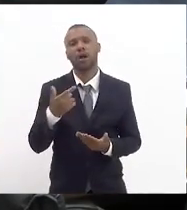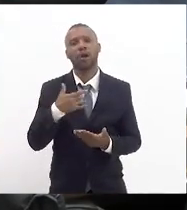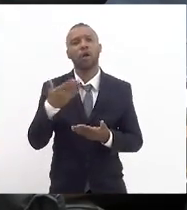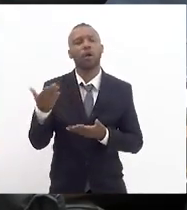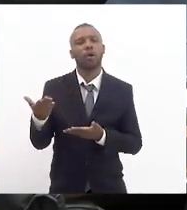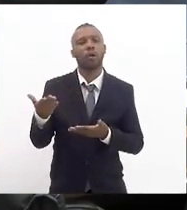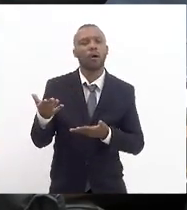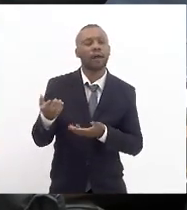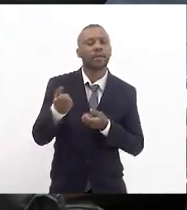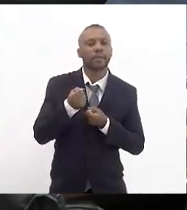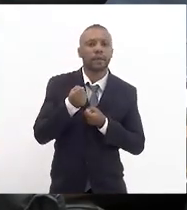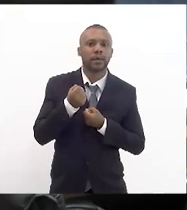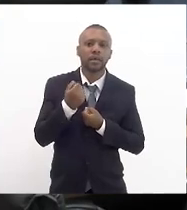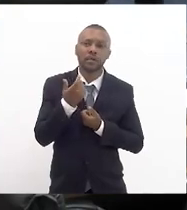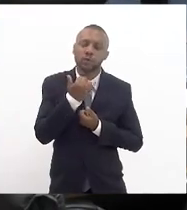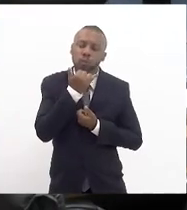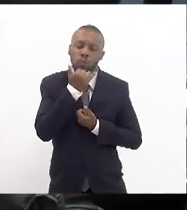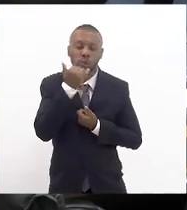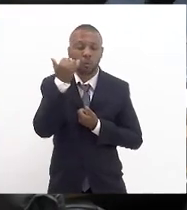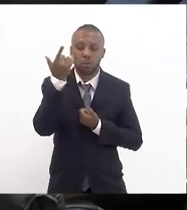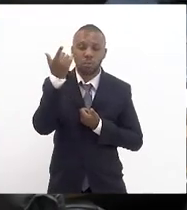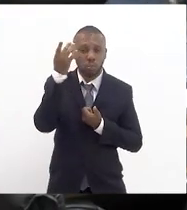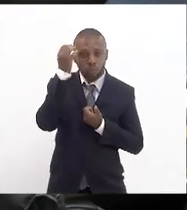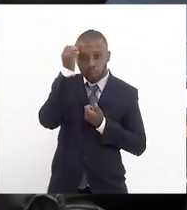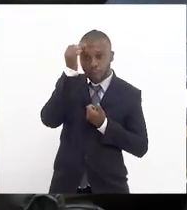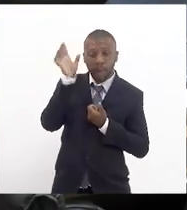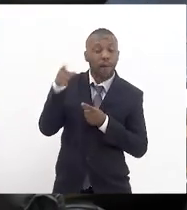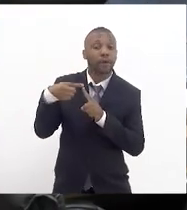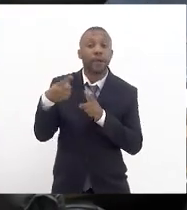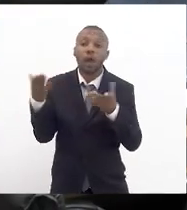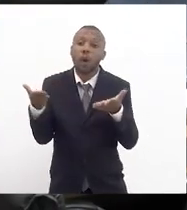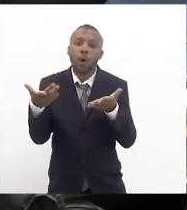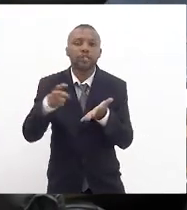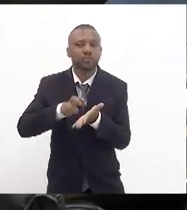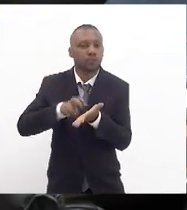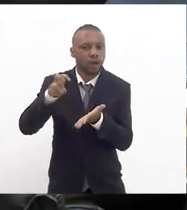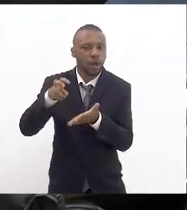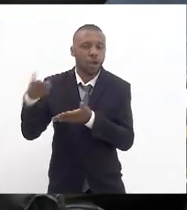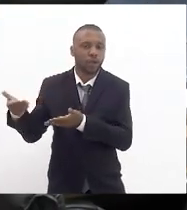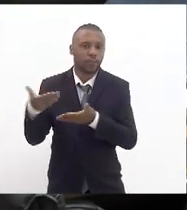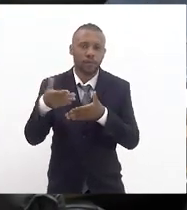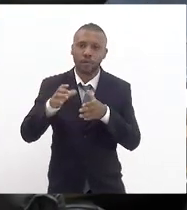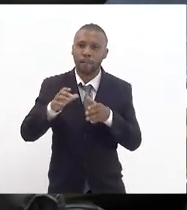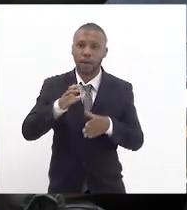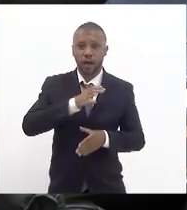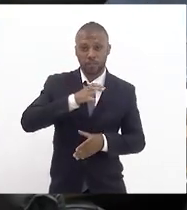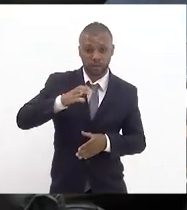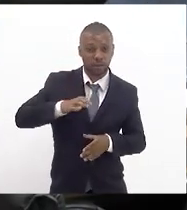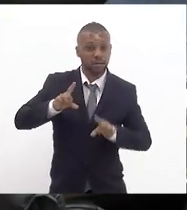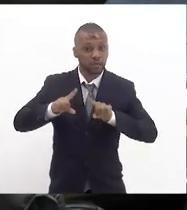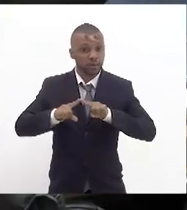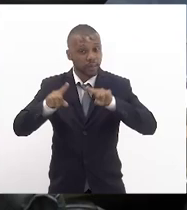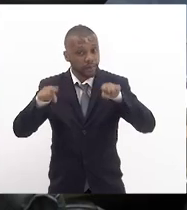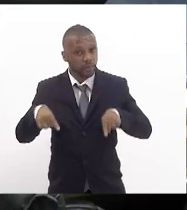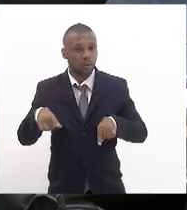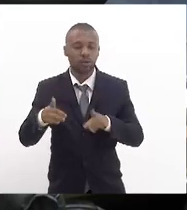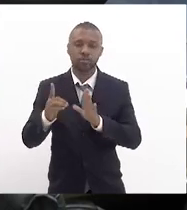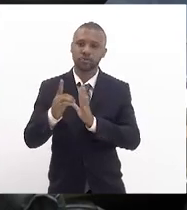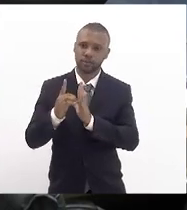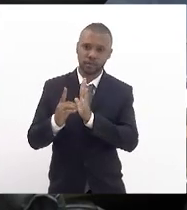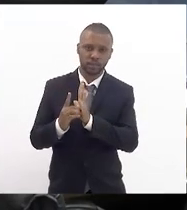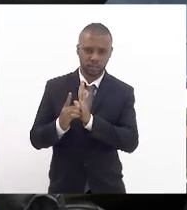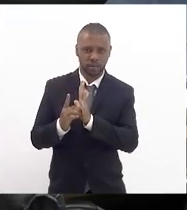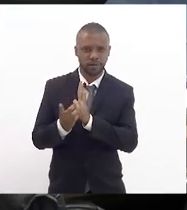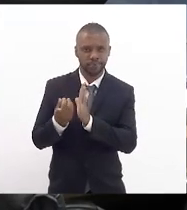Eu não sabia que... É que eu recebi uma comissão hoje de servidores do DETRAN, no gabinete,